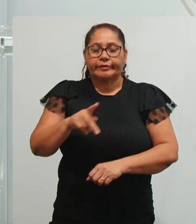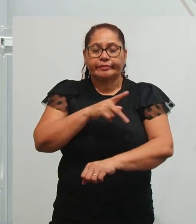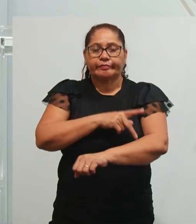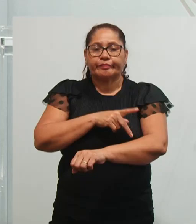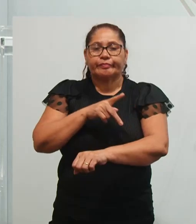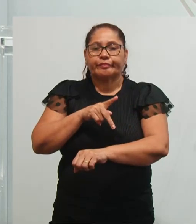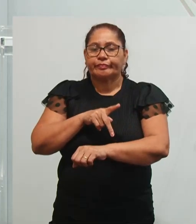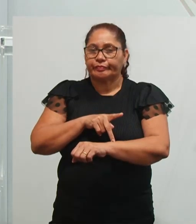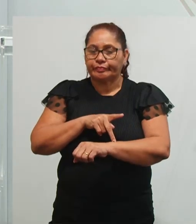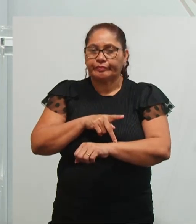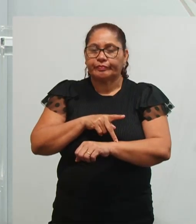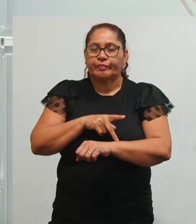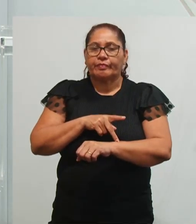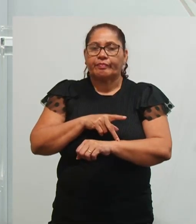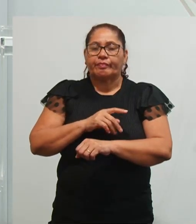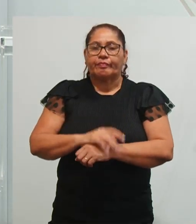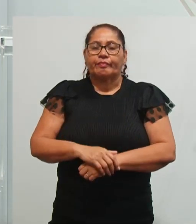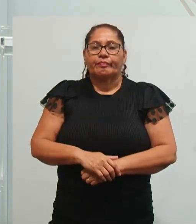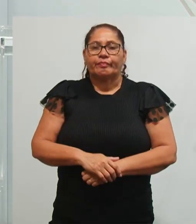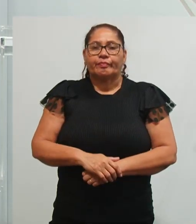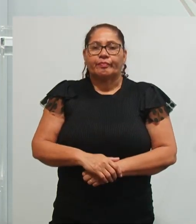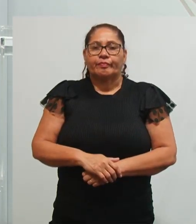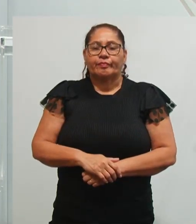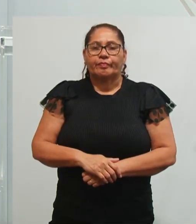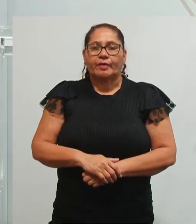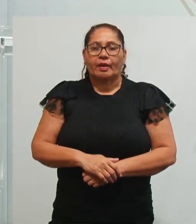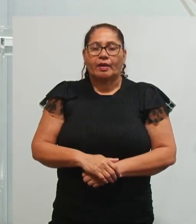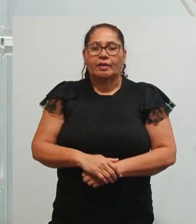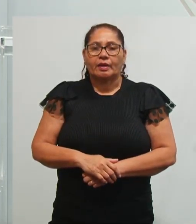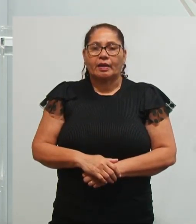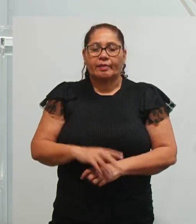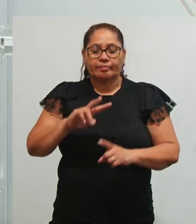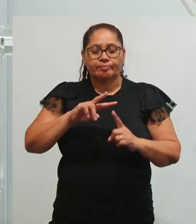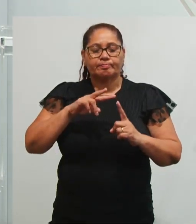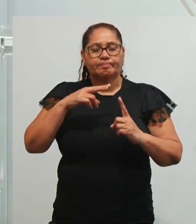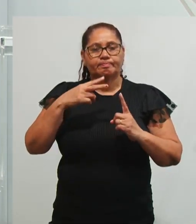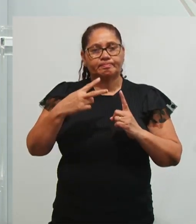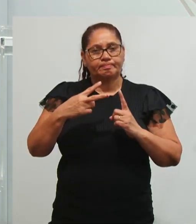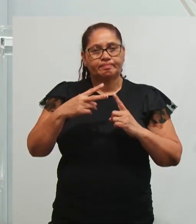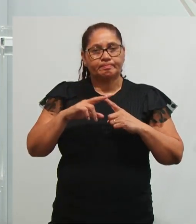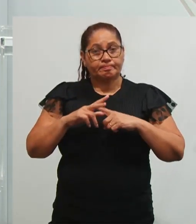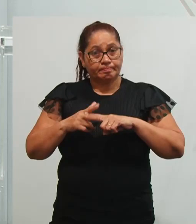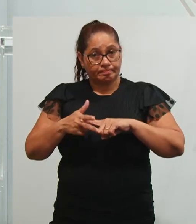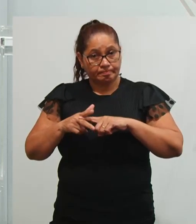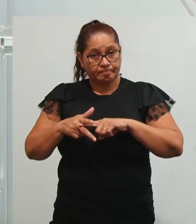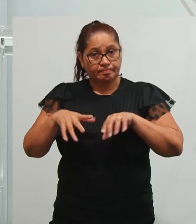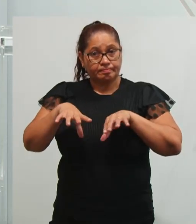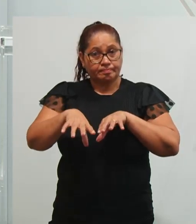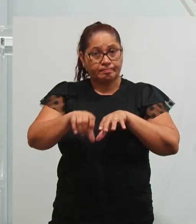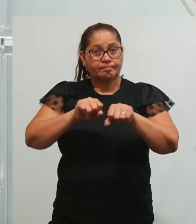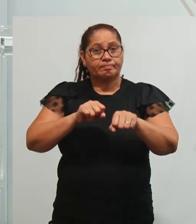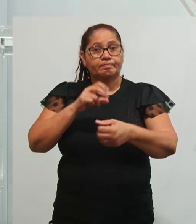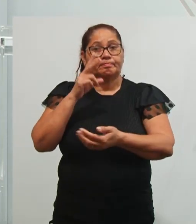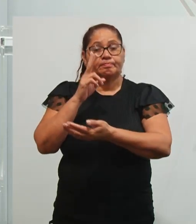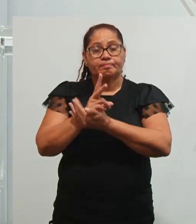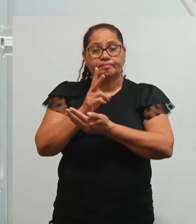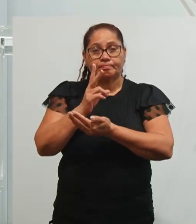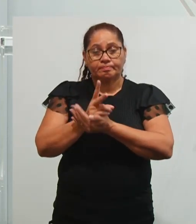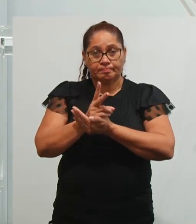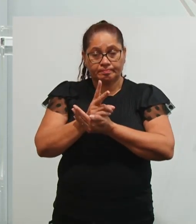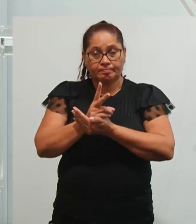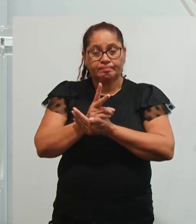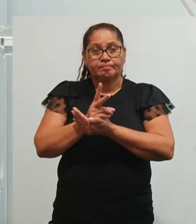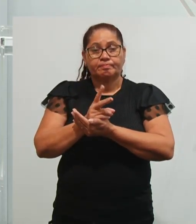pedagógicas, para que, na perspectiva de regulação e de formação contínua de